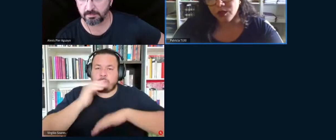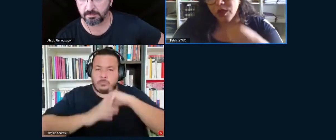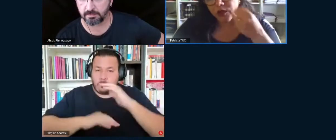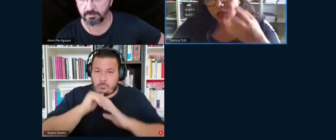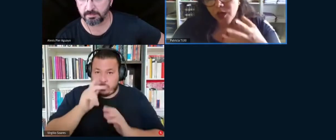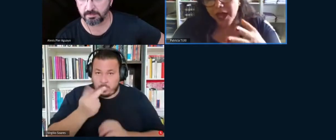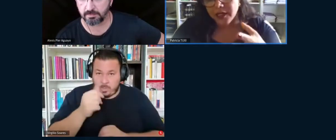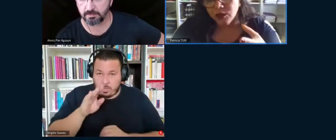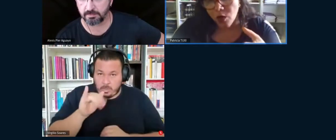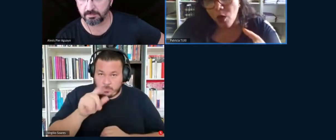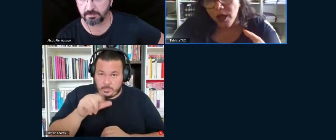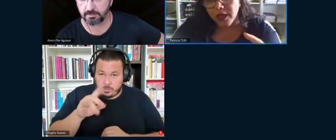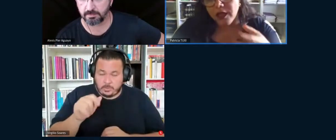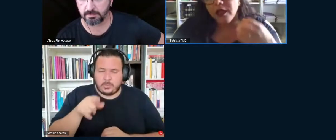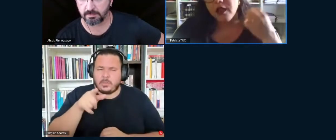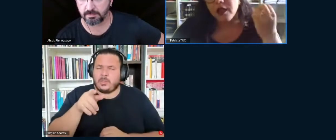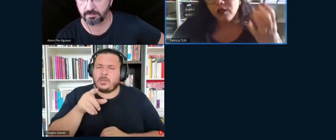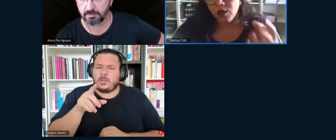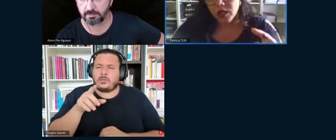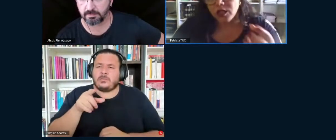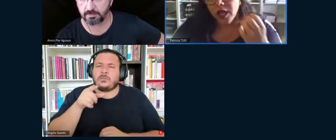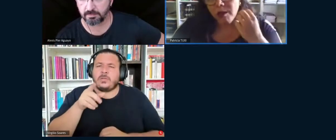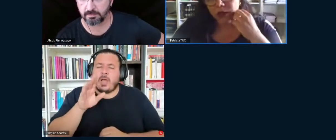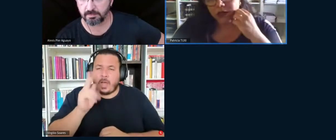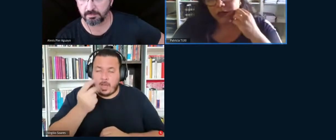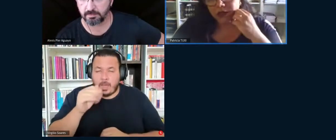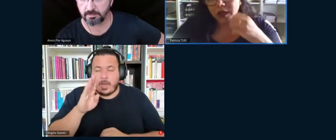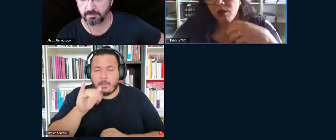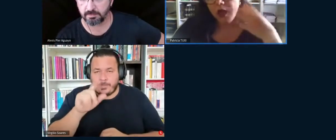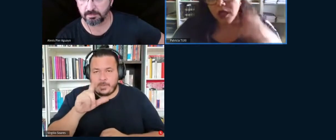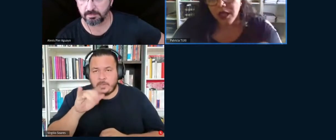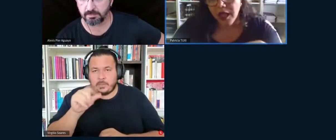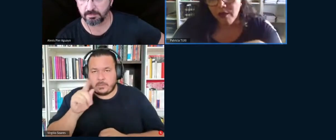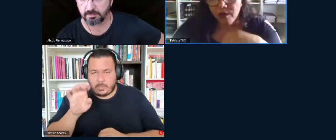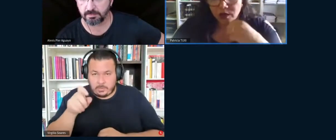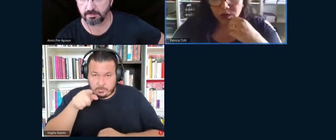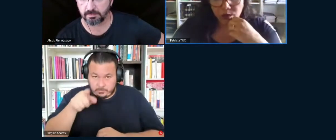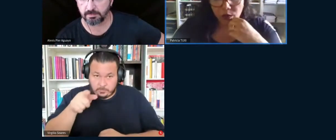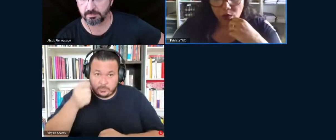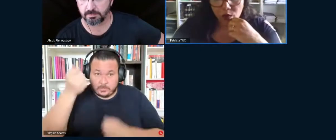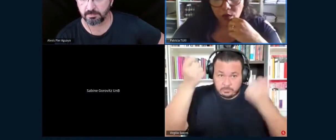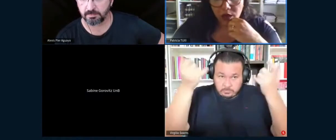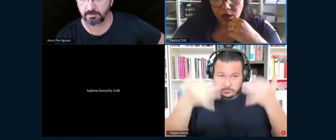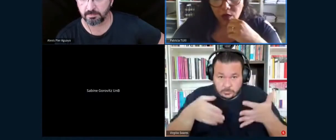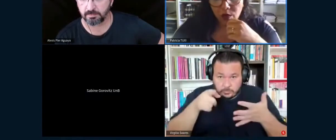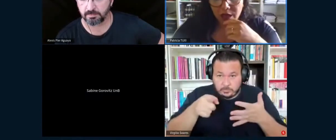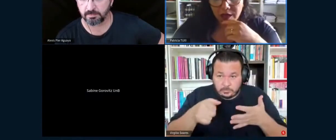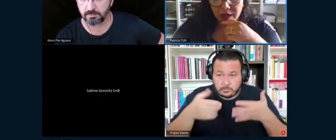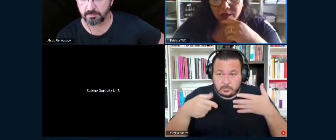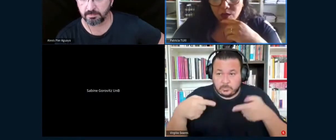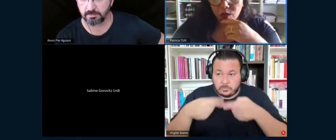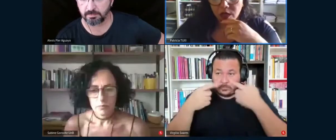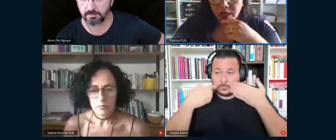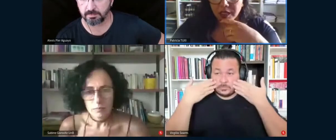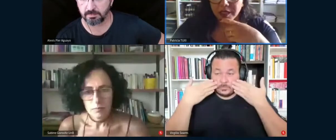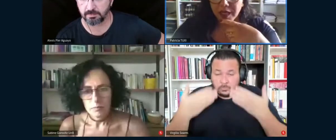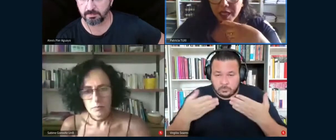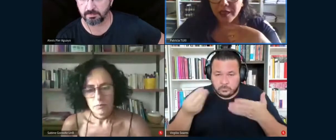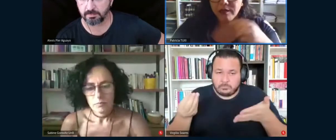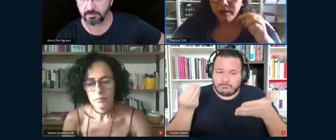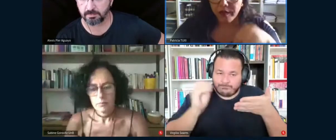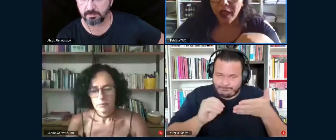envolvendo o processo, que você oralizou aí durante a apresentação, que ela fosse um pouco incluída na